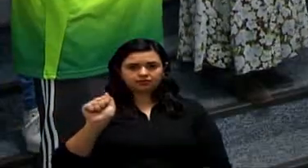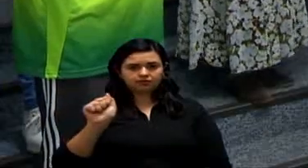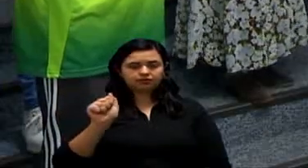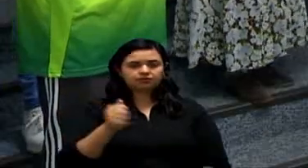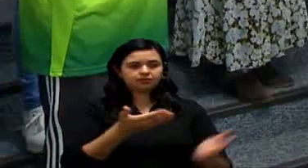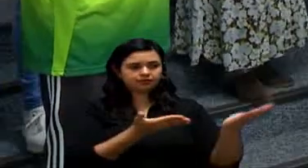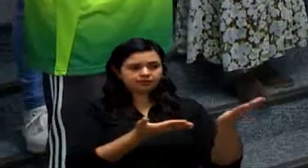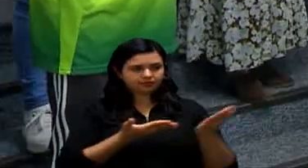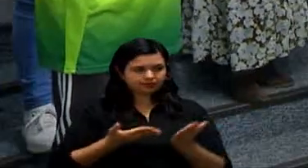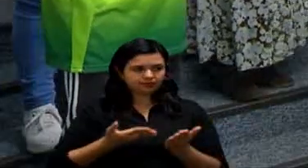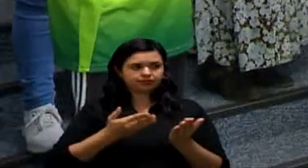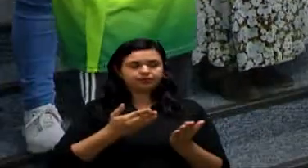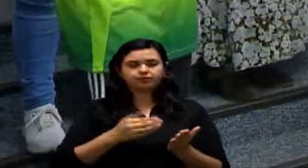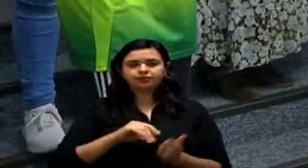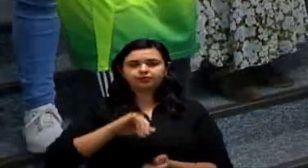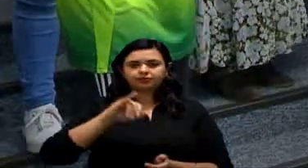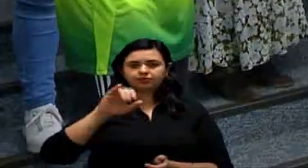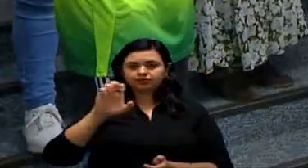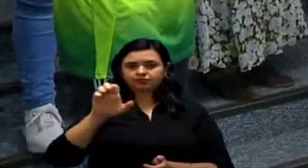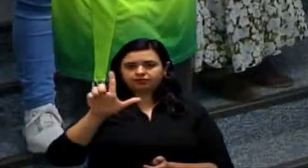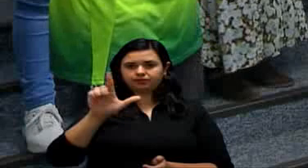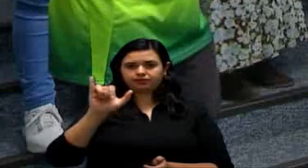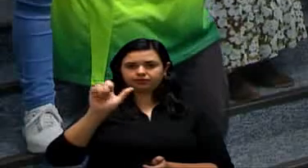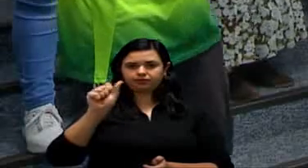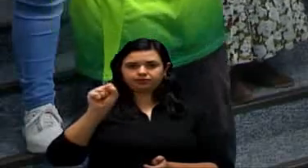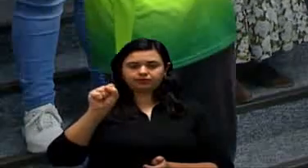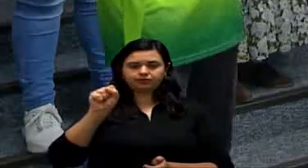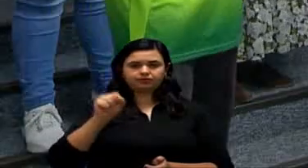Vereador Ítalo por favor